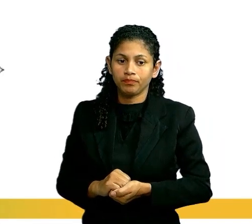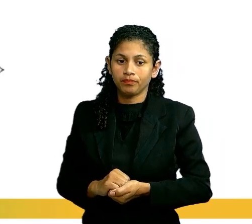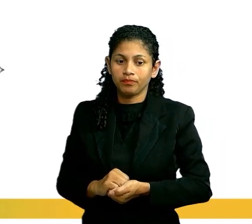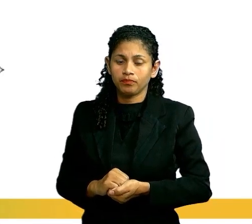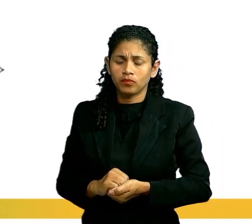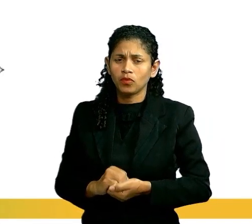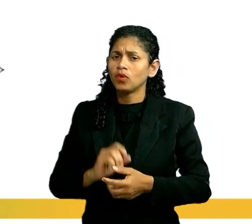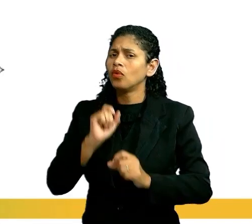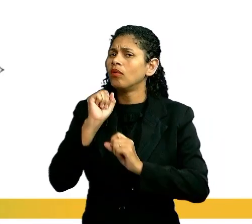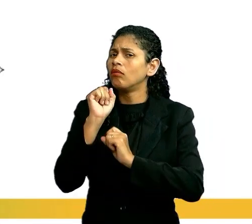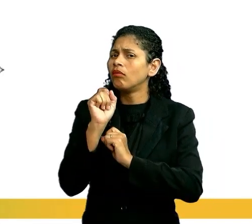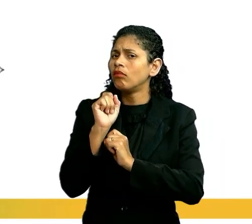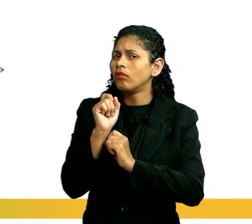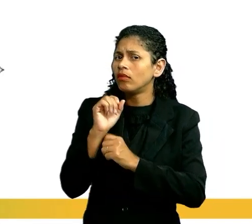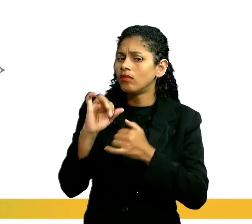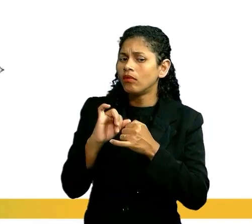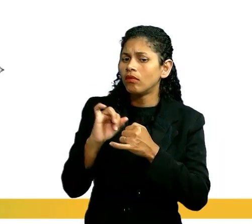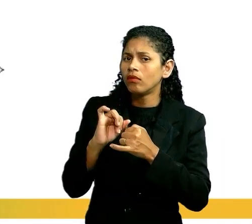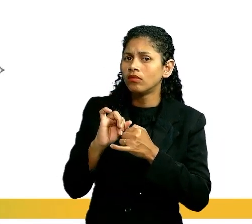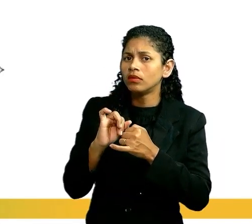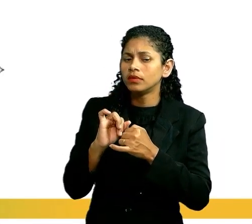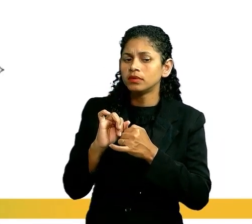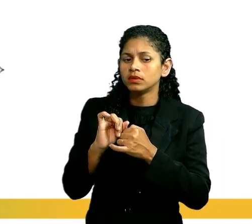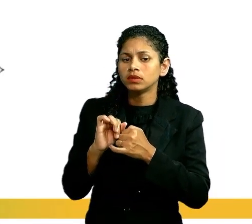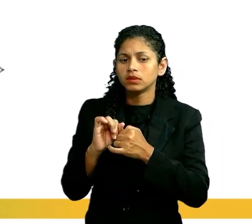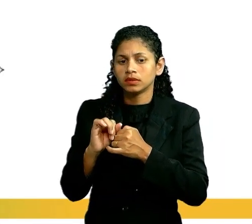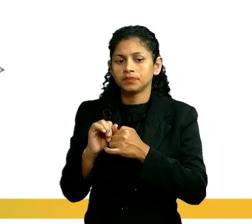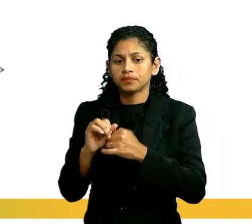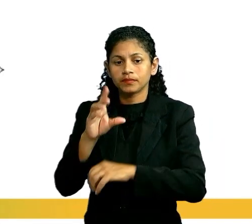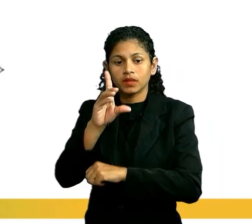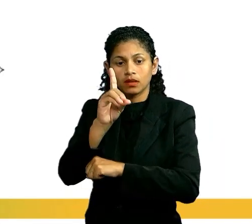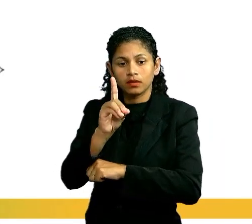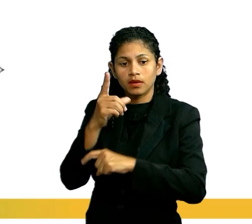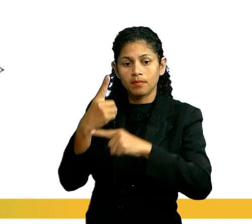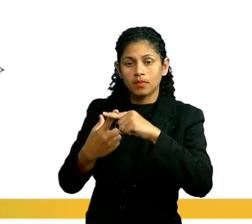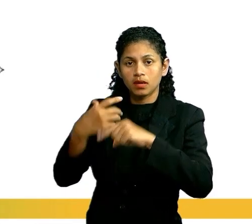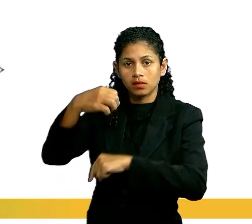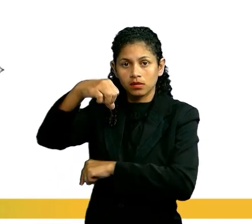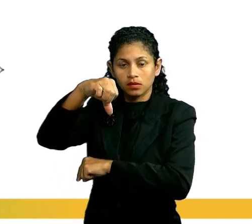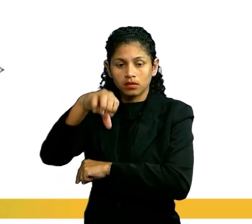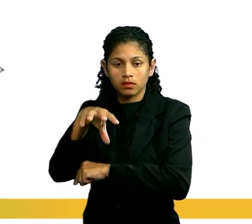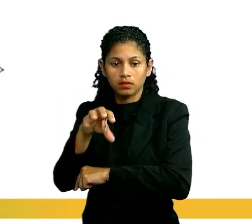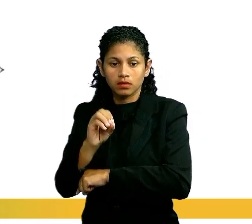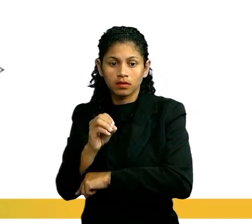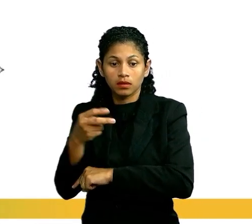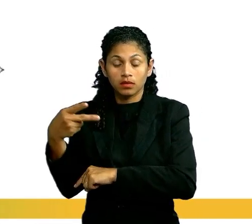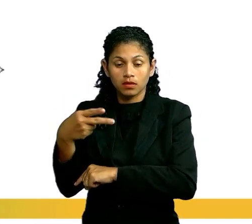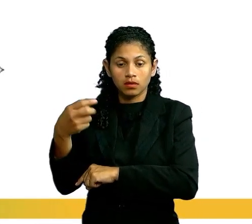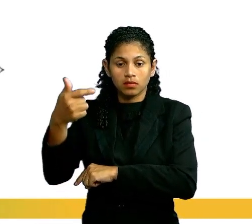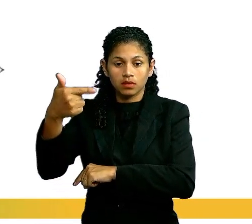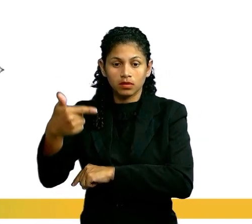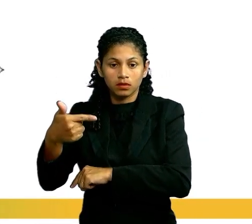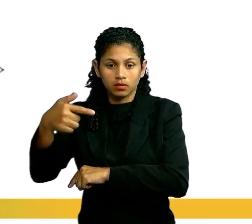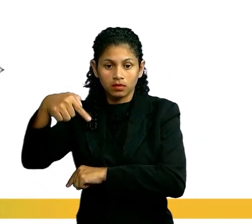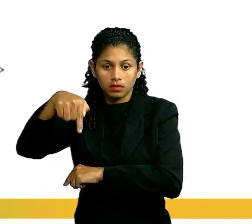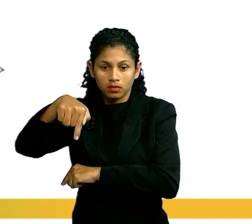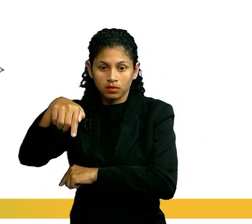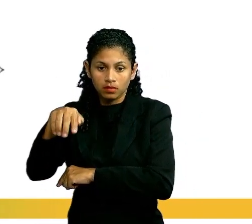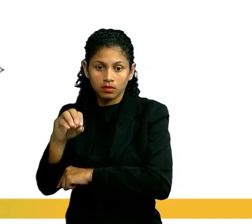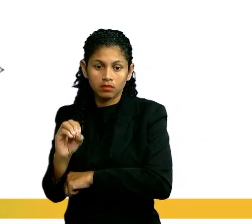Aí o que eu vou fazer? A D mais 90 vai me dar 270, porque eu quero saber a distância total.